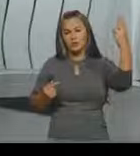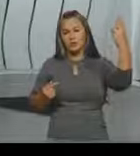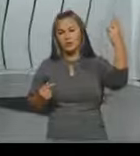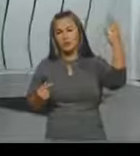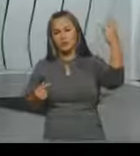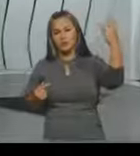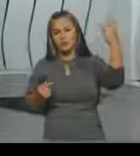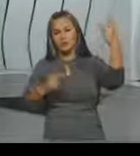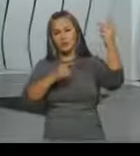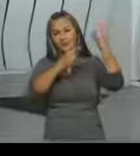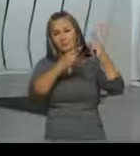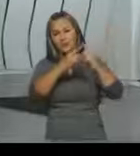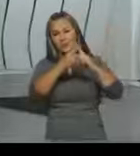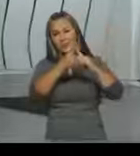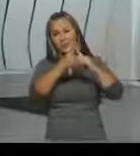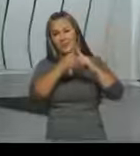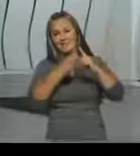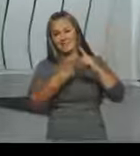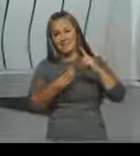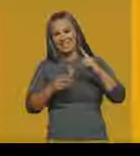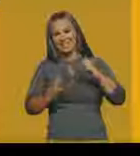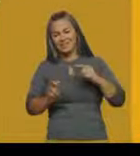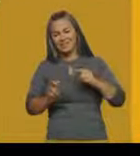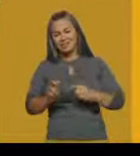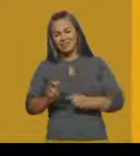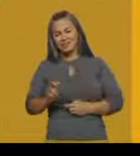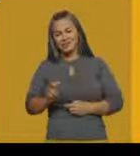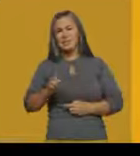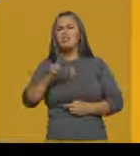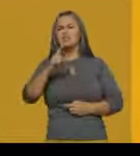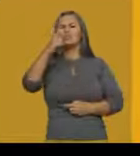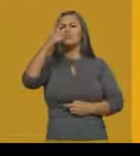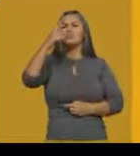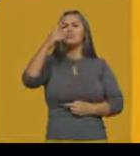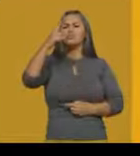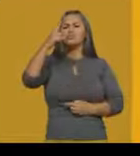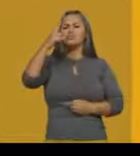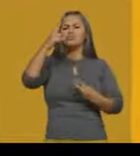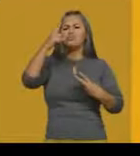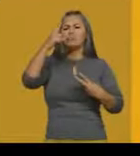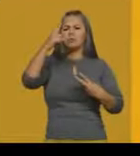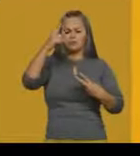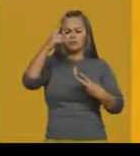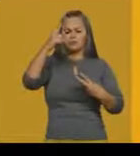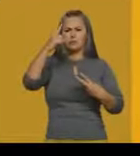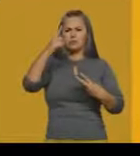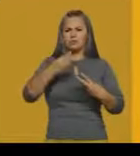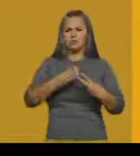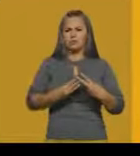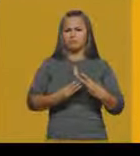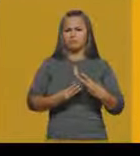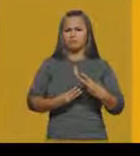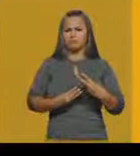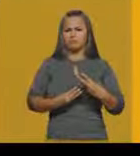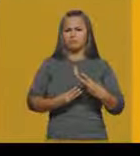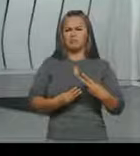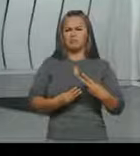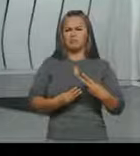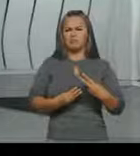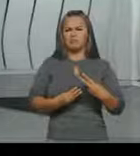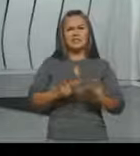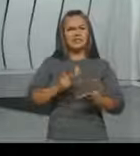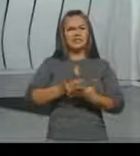5. Ah, e esse aqui? 1 mais 2? 3. E vai ser sempre